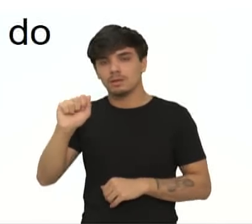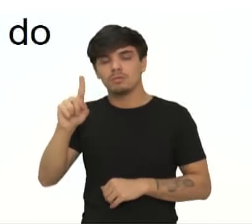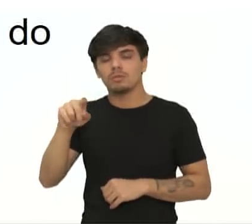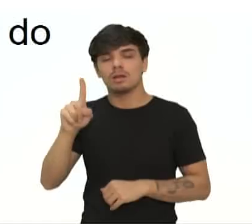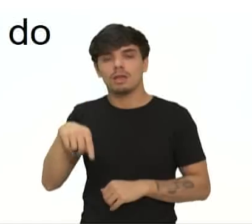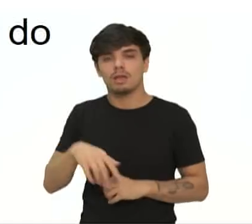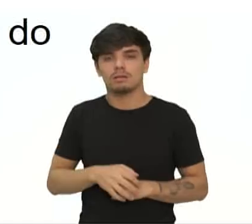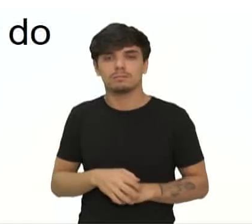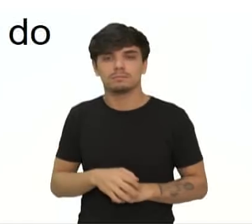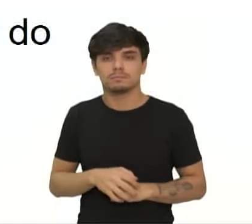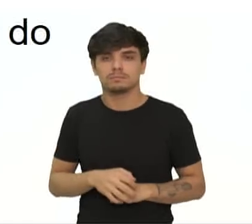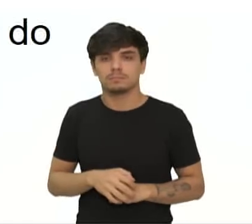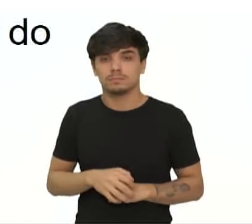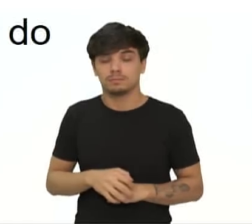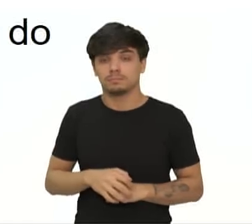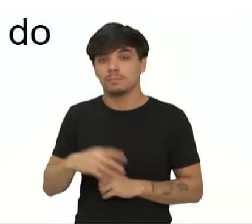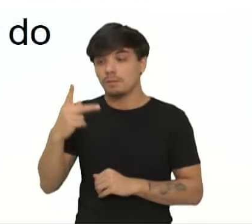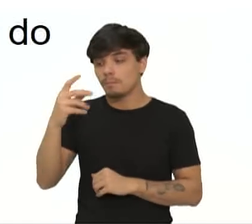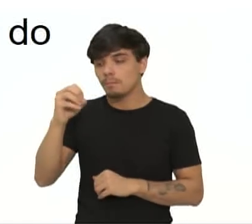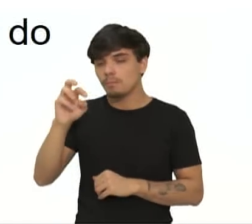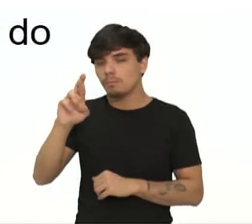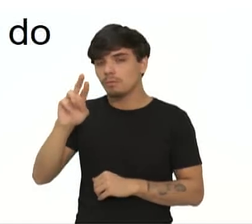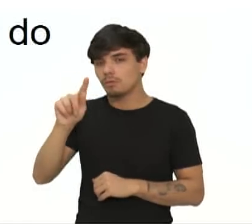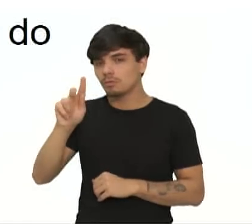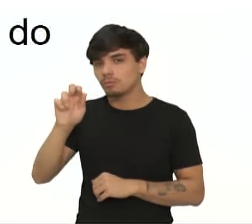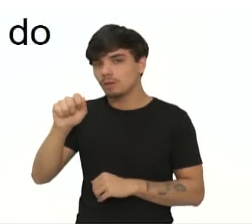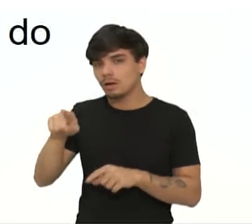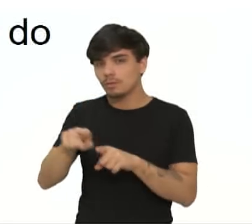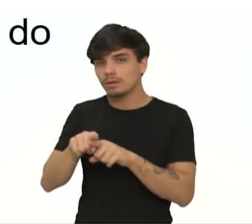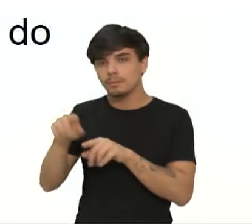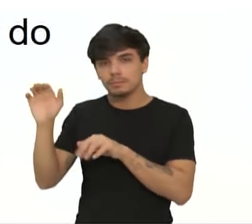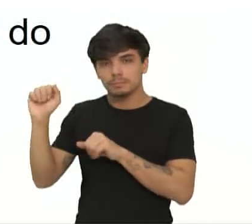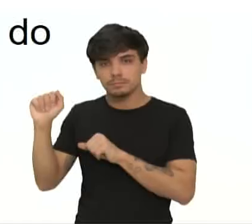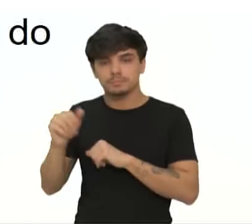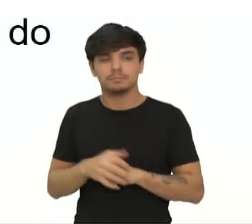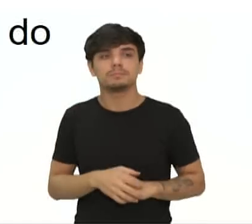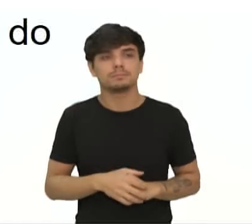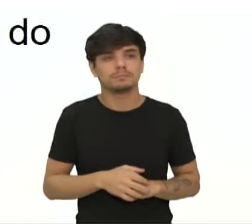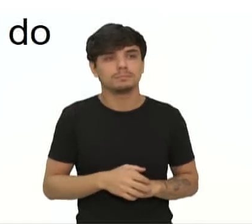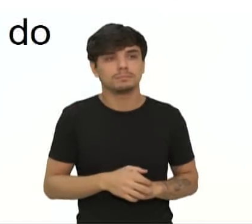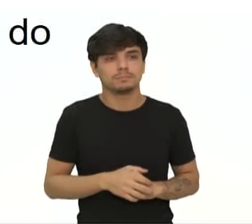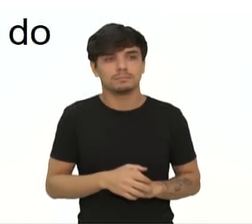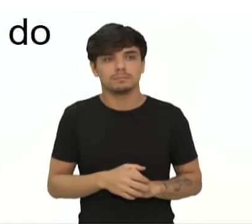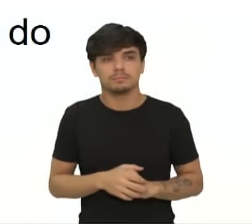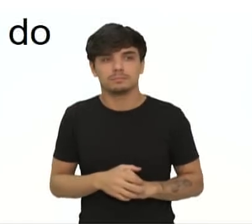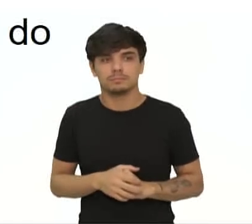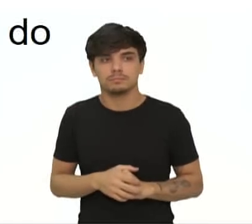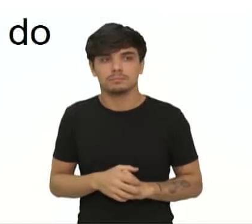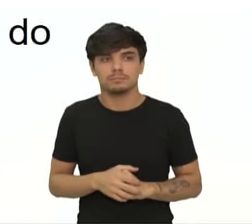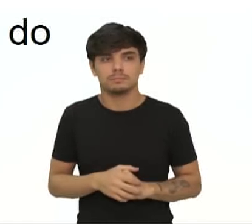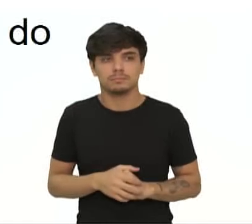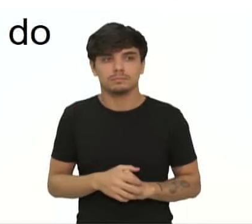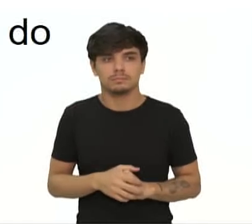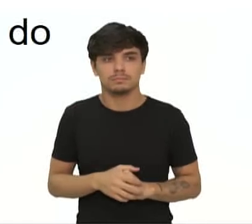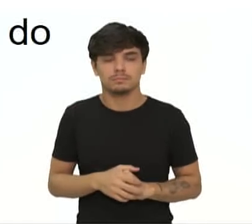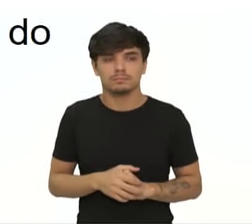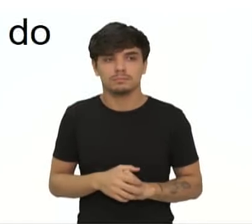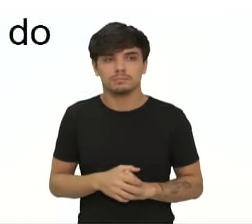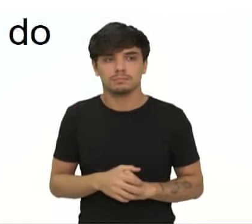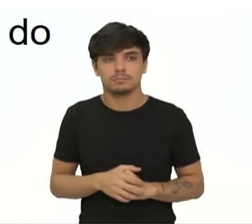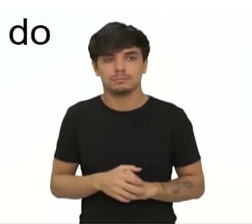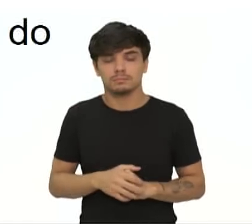Vamos lá, olha. Lembra das grandes navegações? Então, olha o que ocasionou. A riqueza dos impérios português e